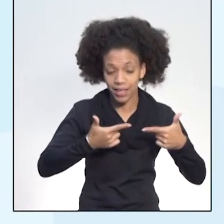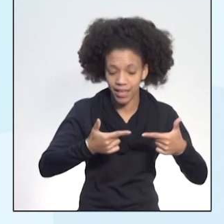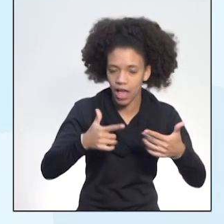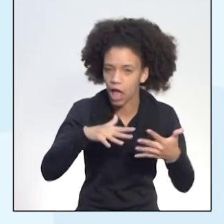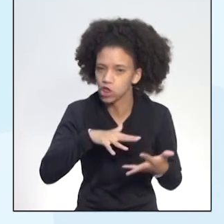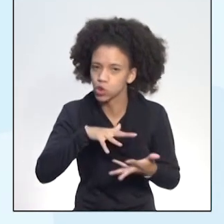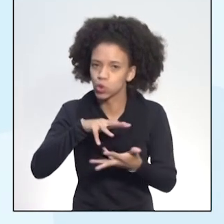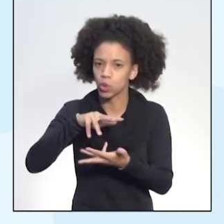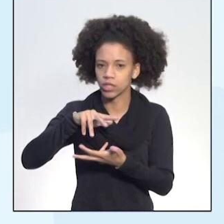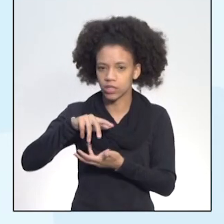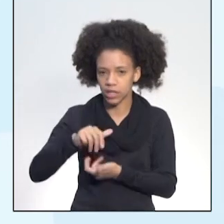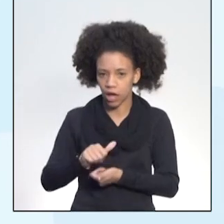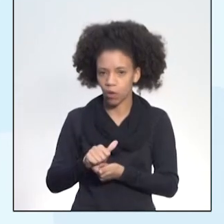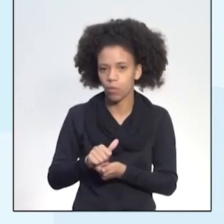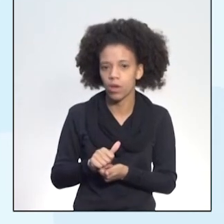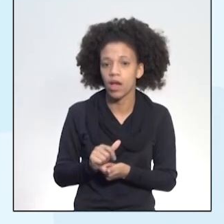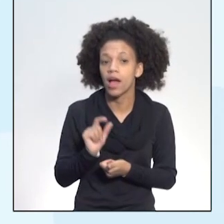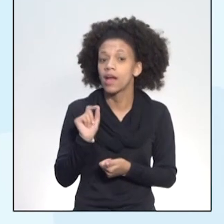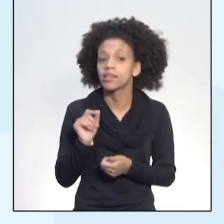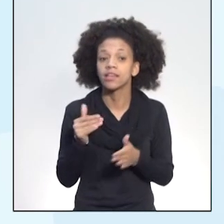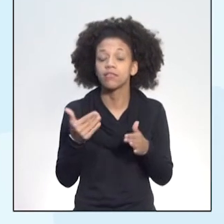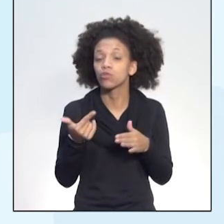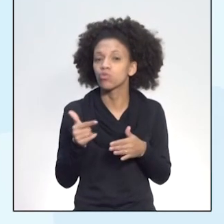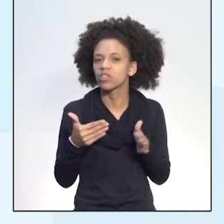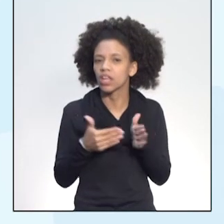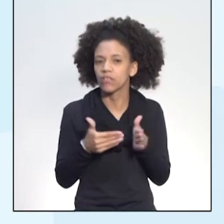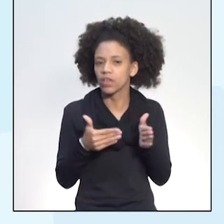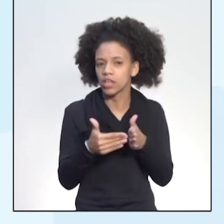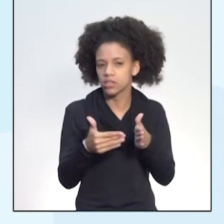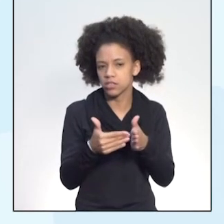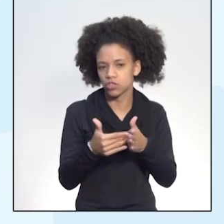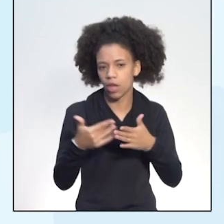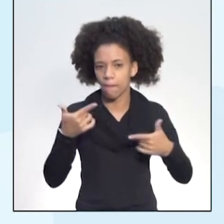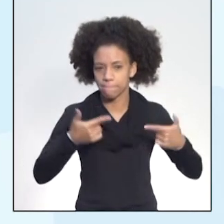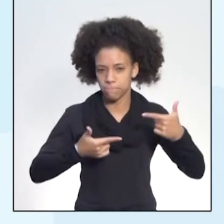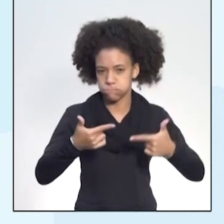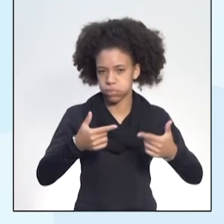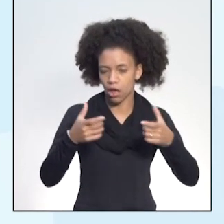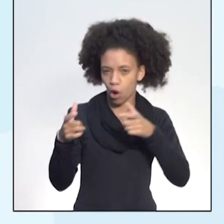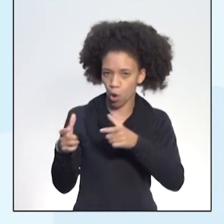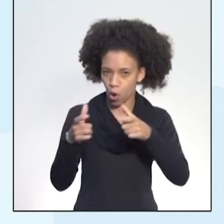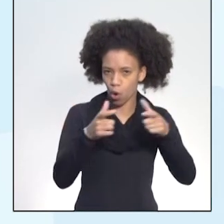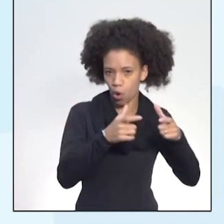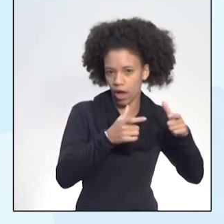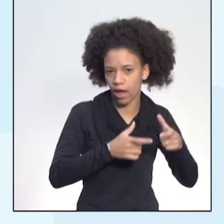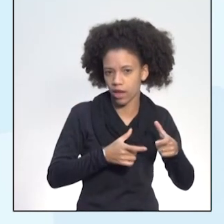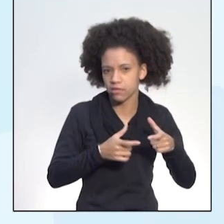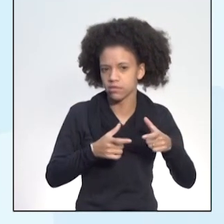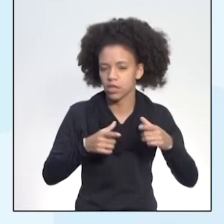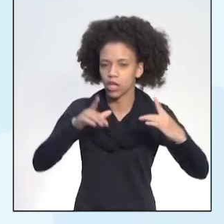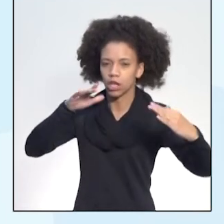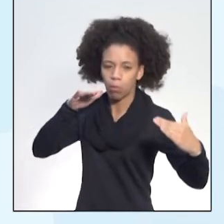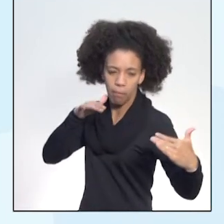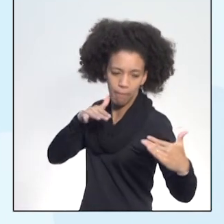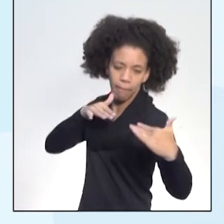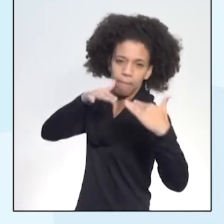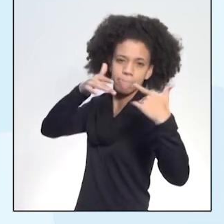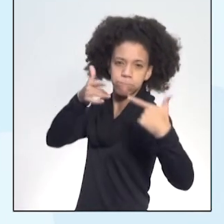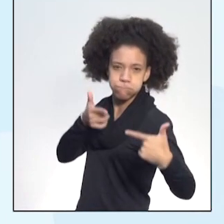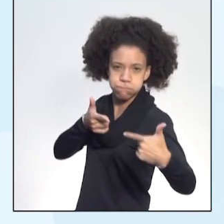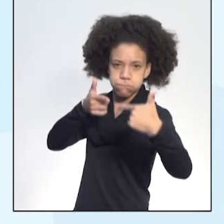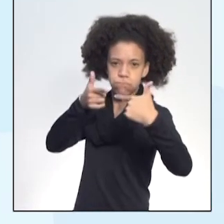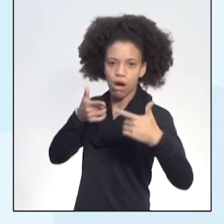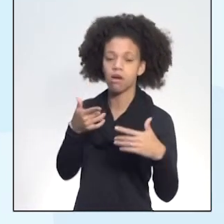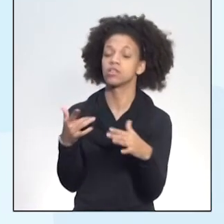Total, que não se restringiu a batalhas locais e aos combates, mas englobou